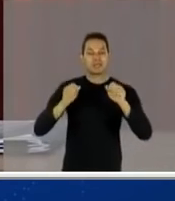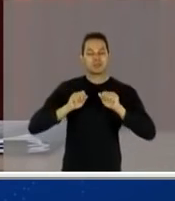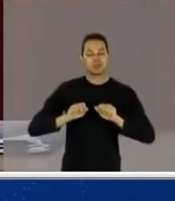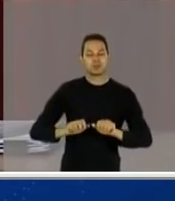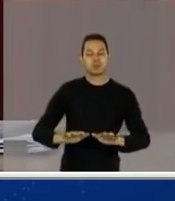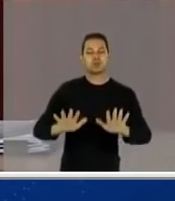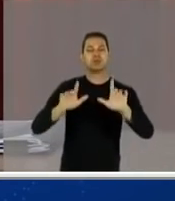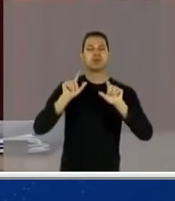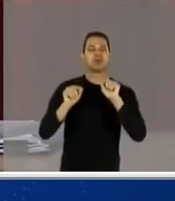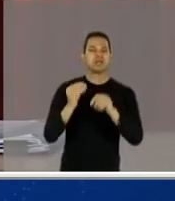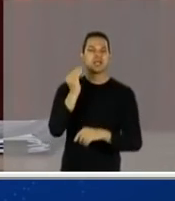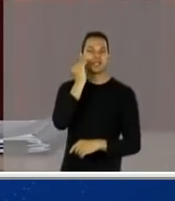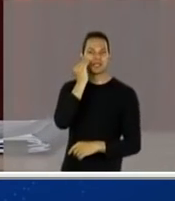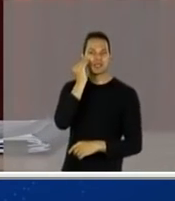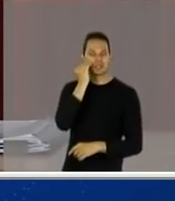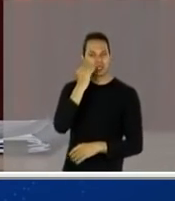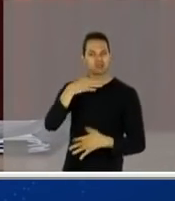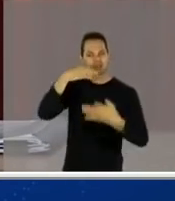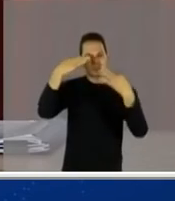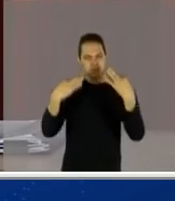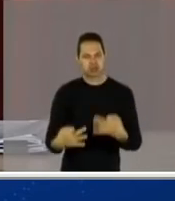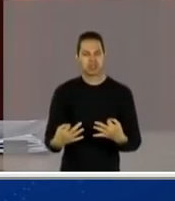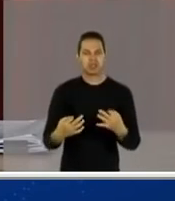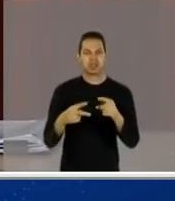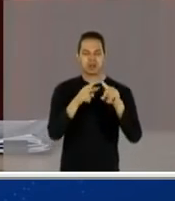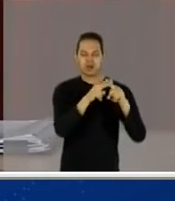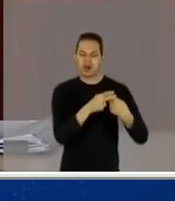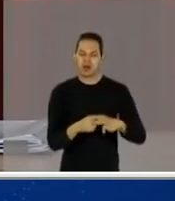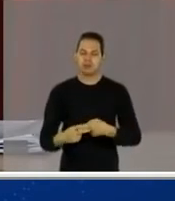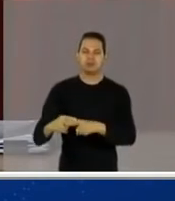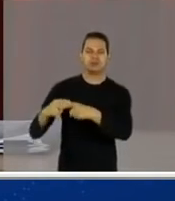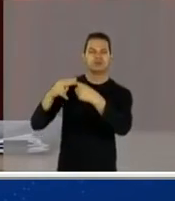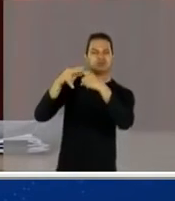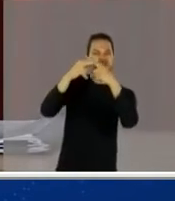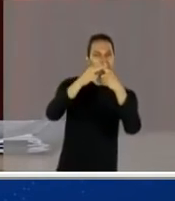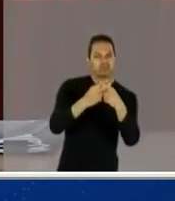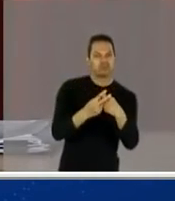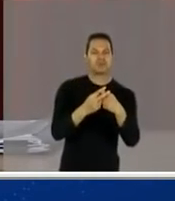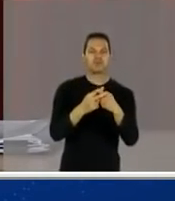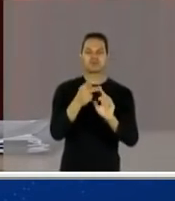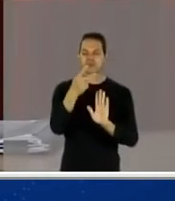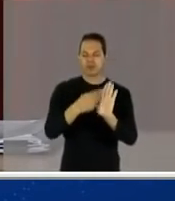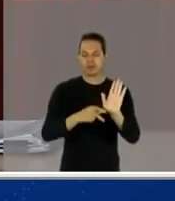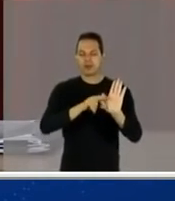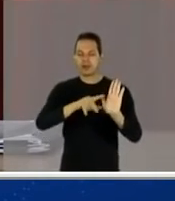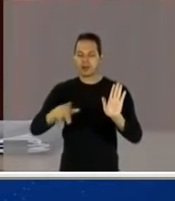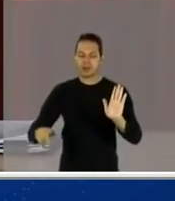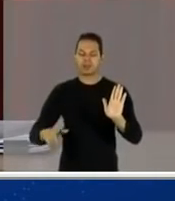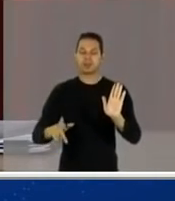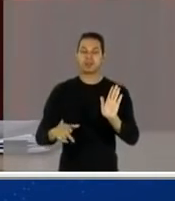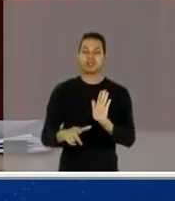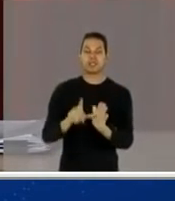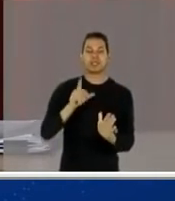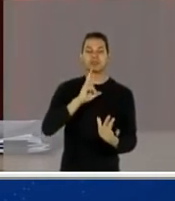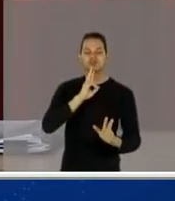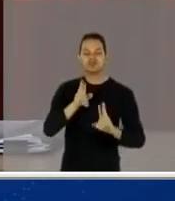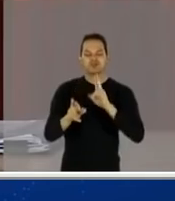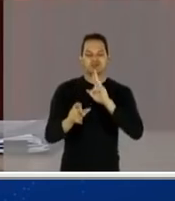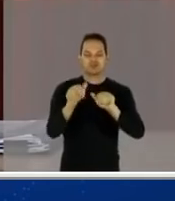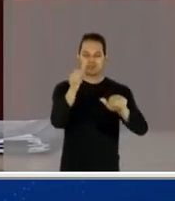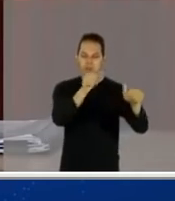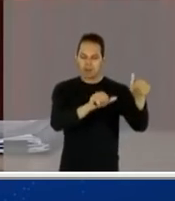desarmadas quem tá dizendo aqui que quem encontrou alguém sugeriu em algum momento que houvesse a